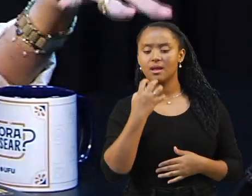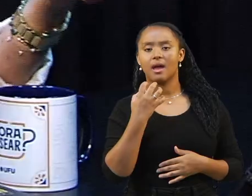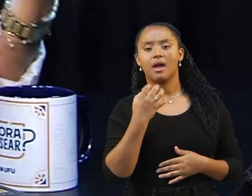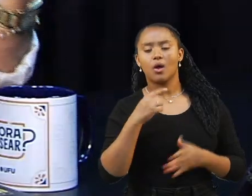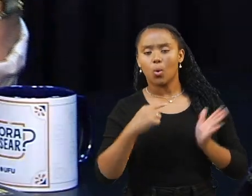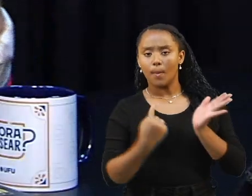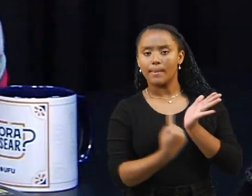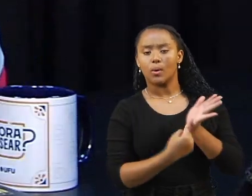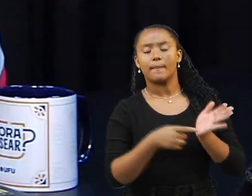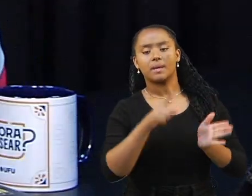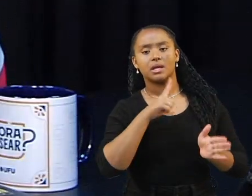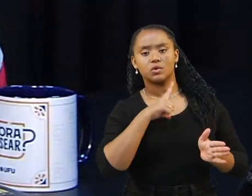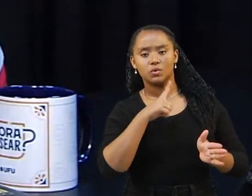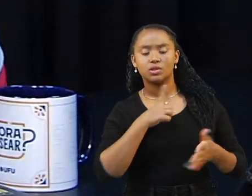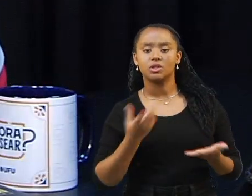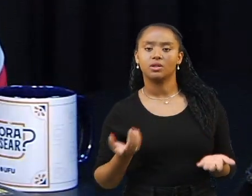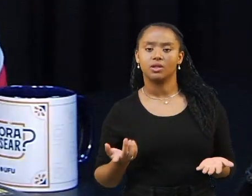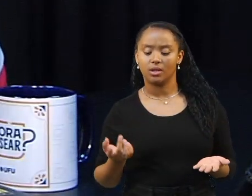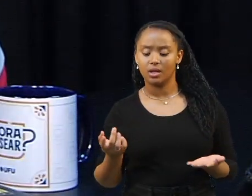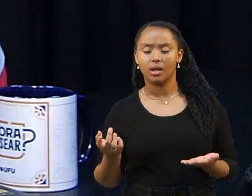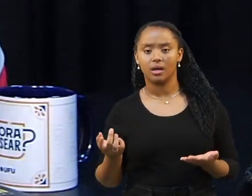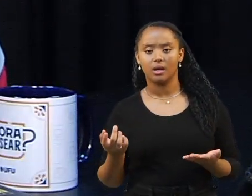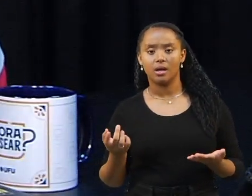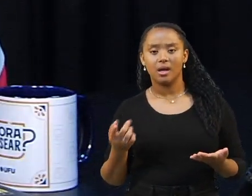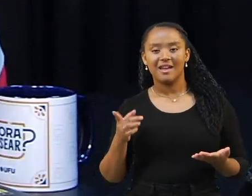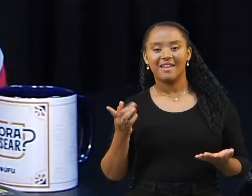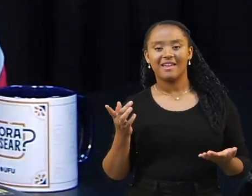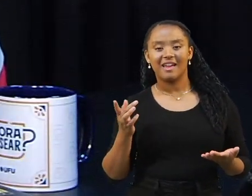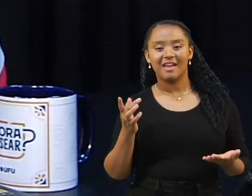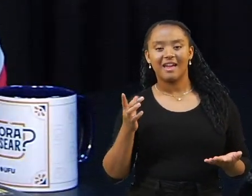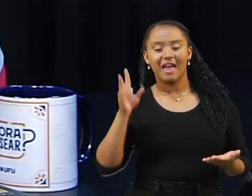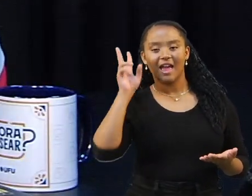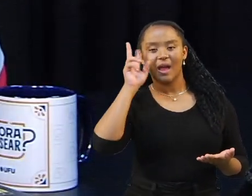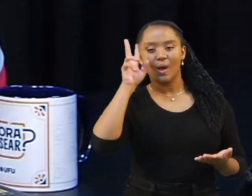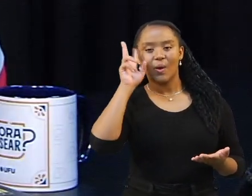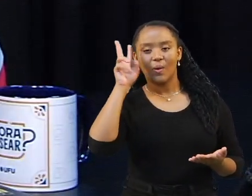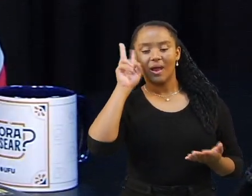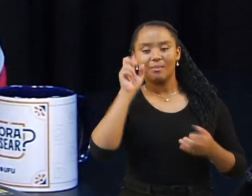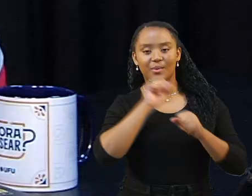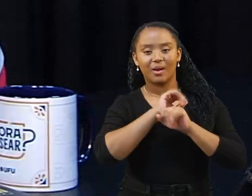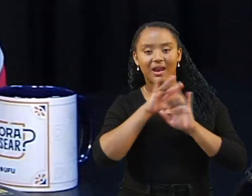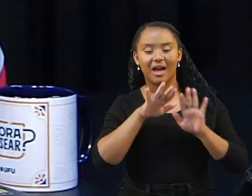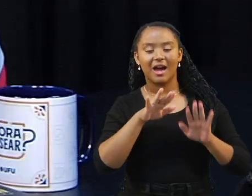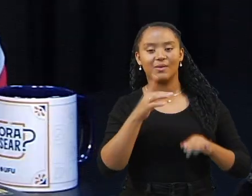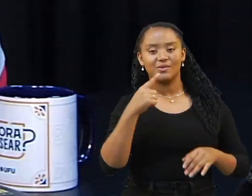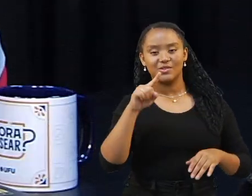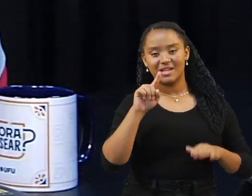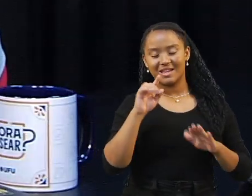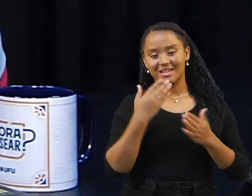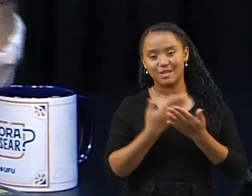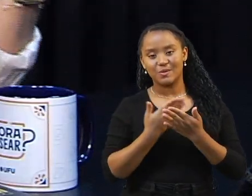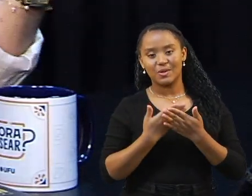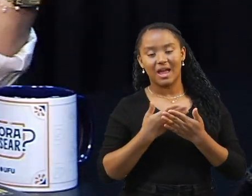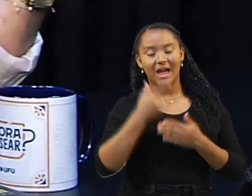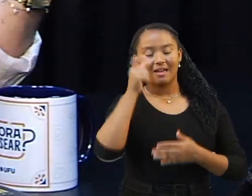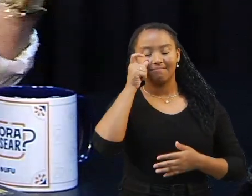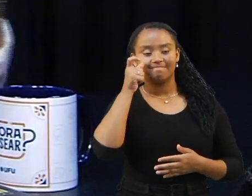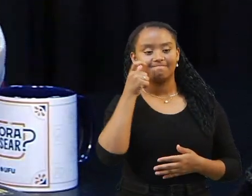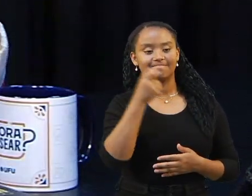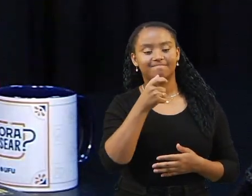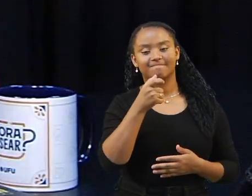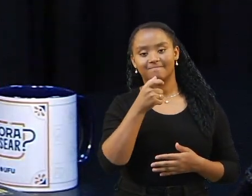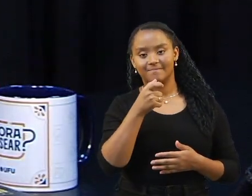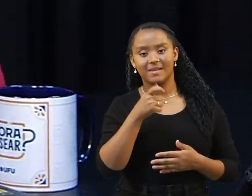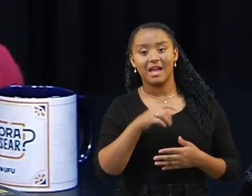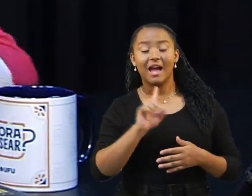de compromisso. E eu me recordo bem de lá e achava, assim, bem interessante. E depois fui